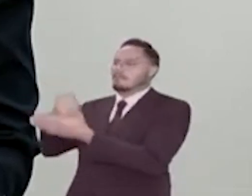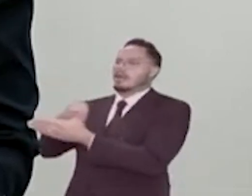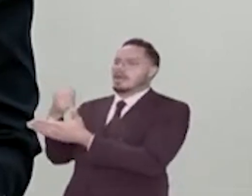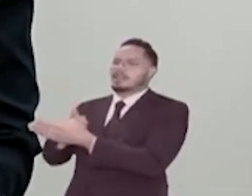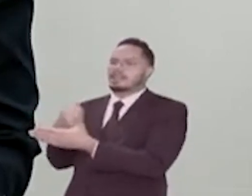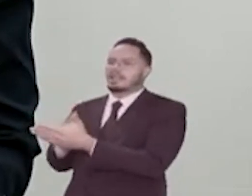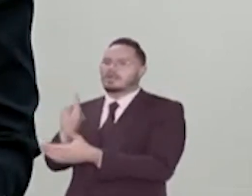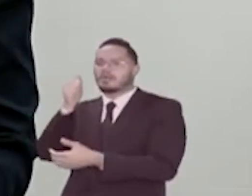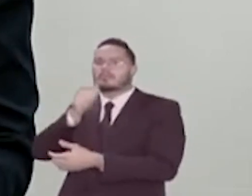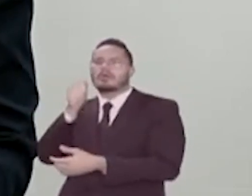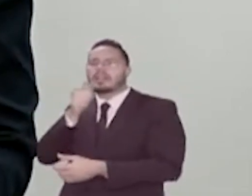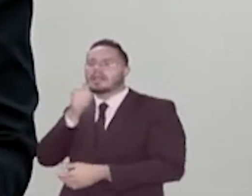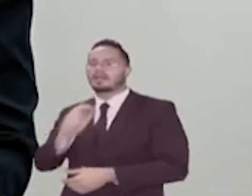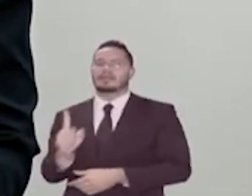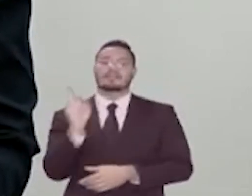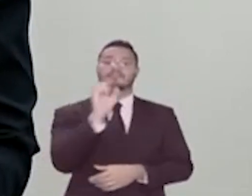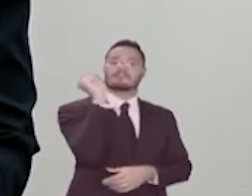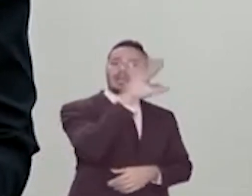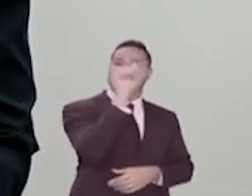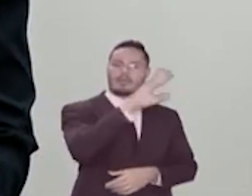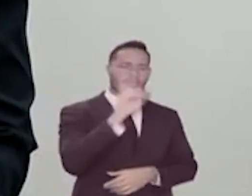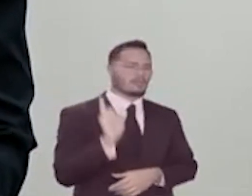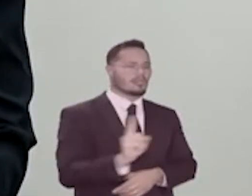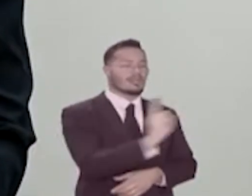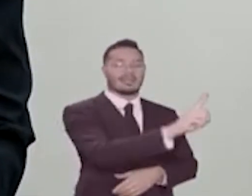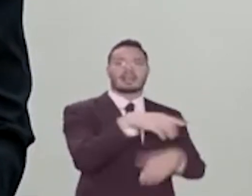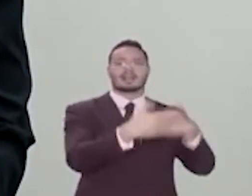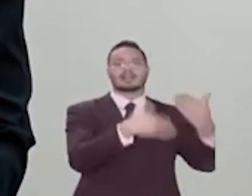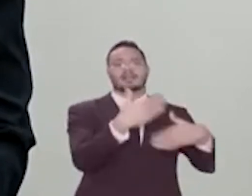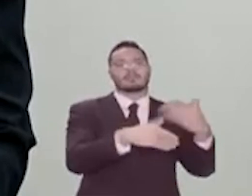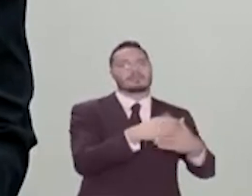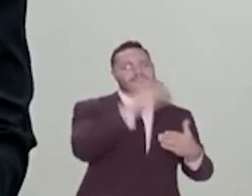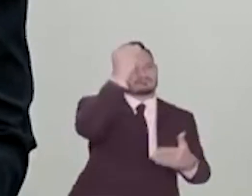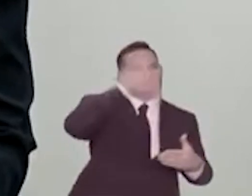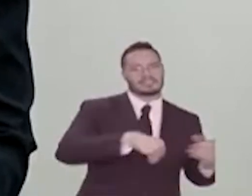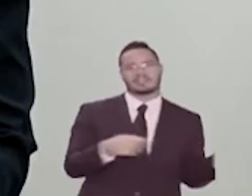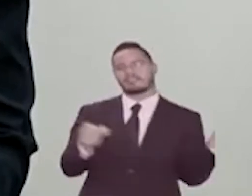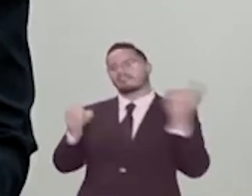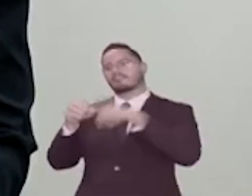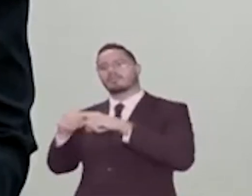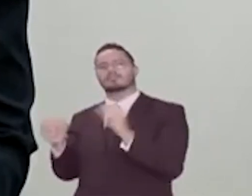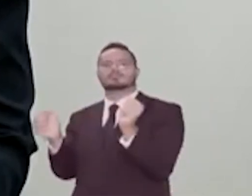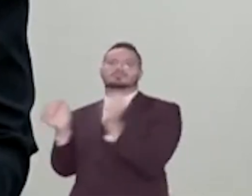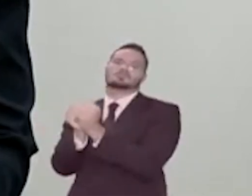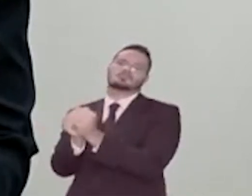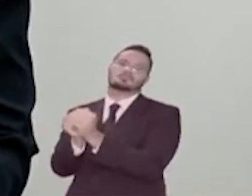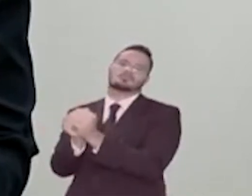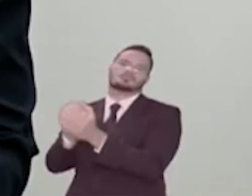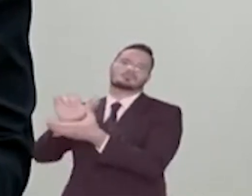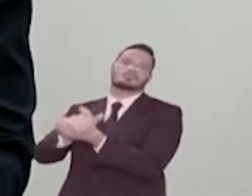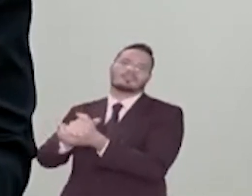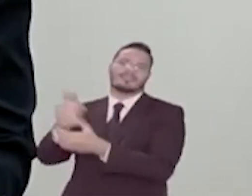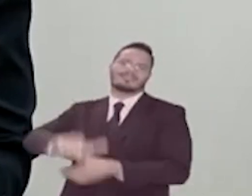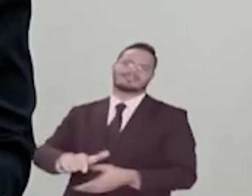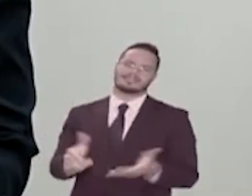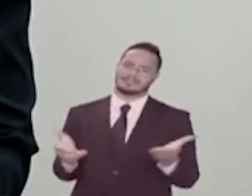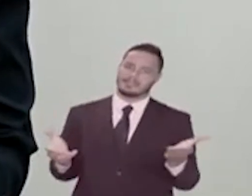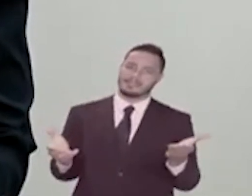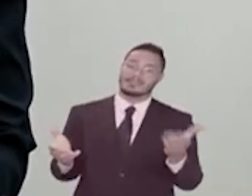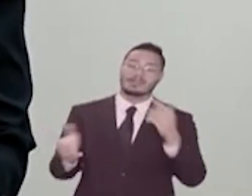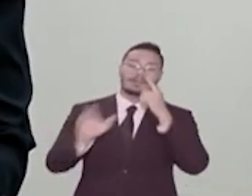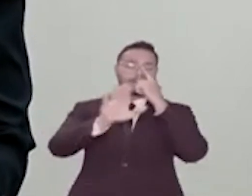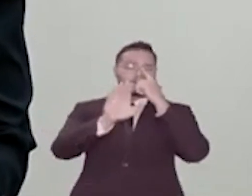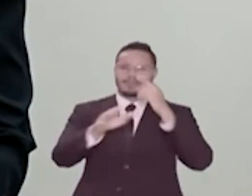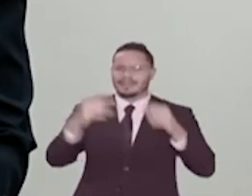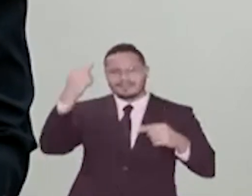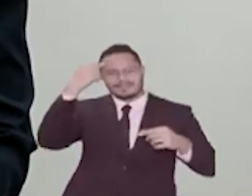para onde ir. Então, o nosso papel como legisladora, nosso papel como agente público, é garantir condições condições para que essa mulher tenha autonomia e